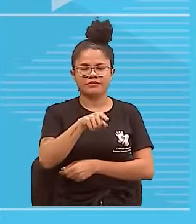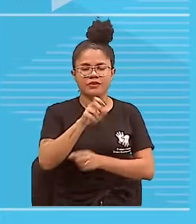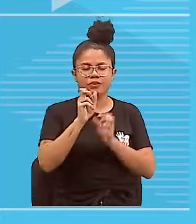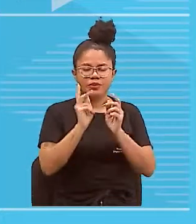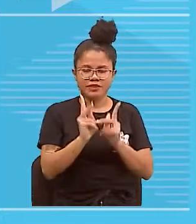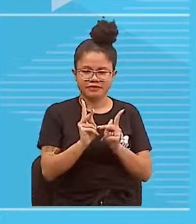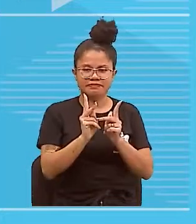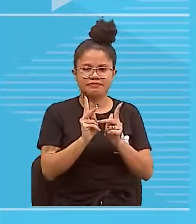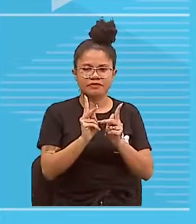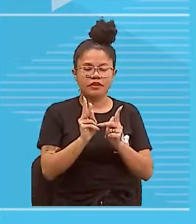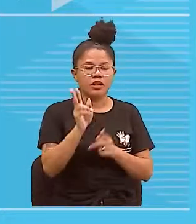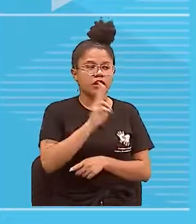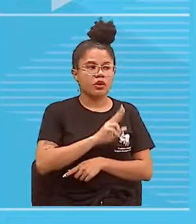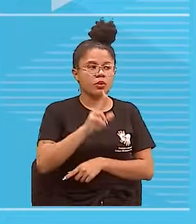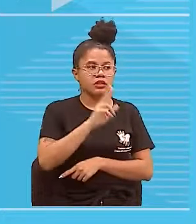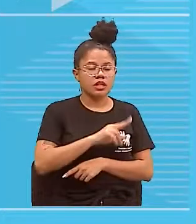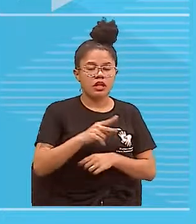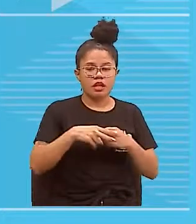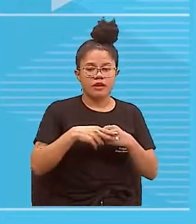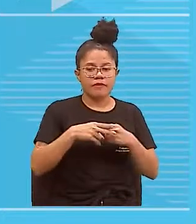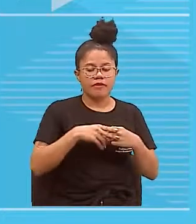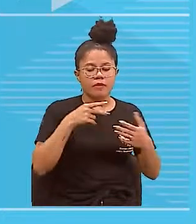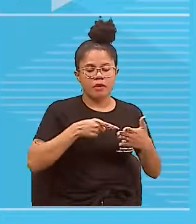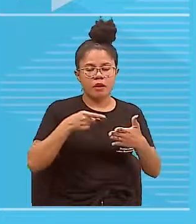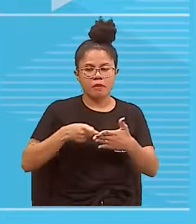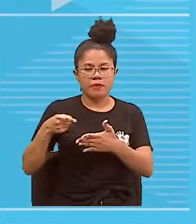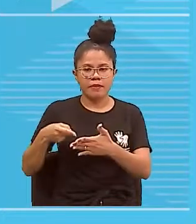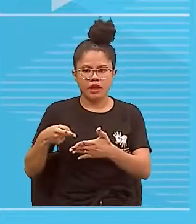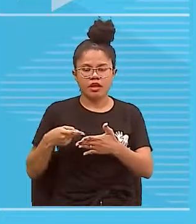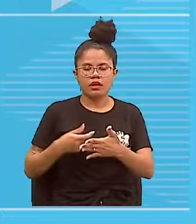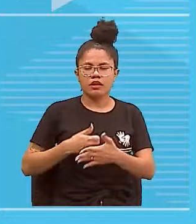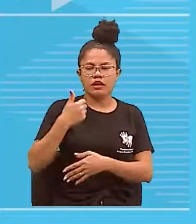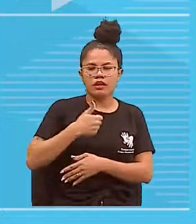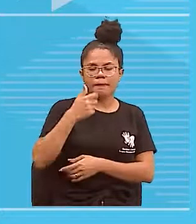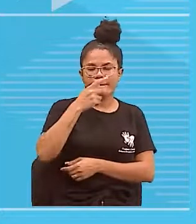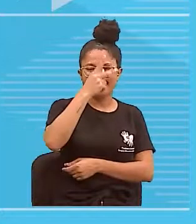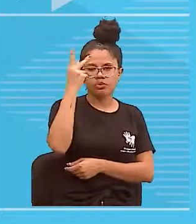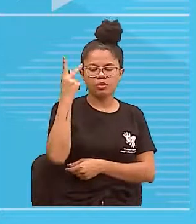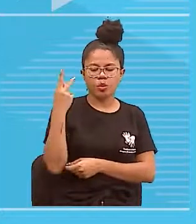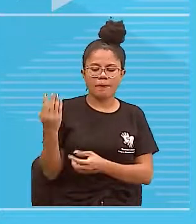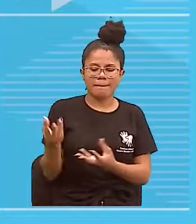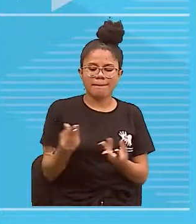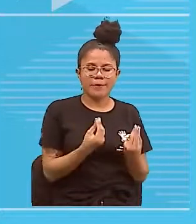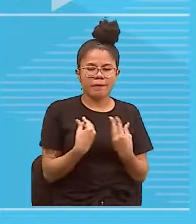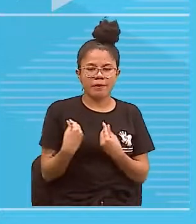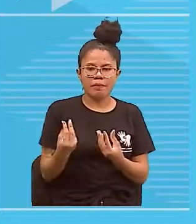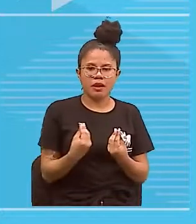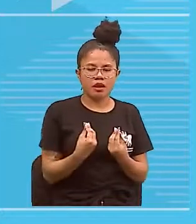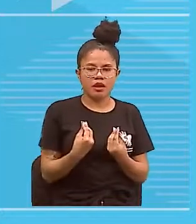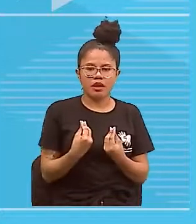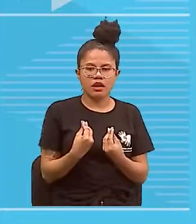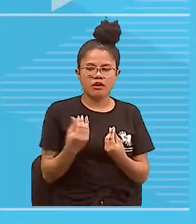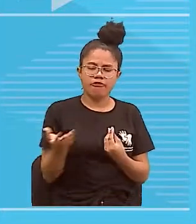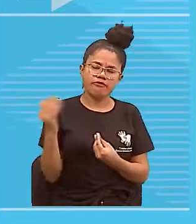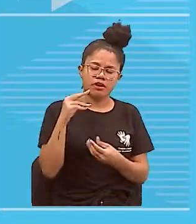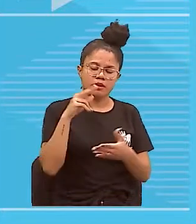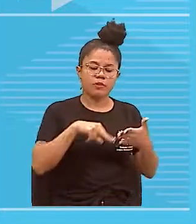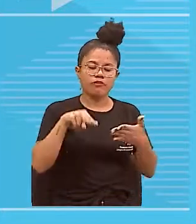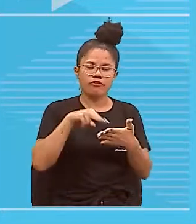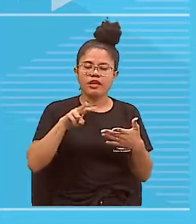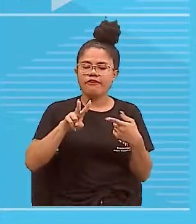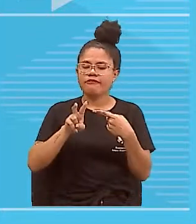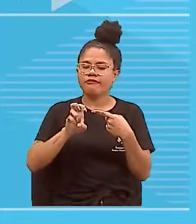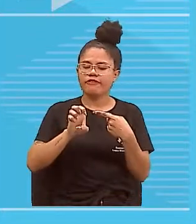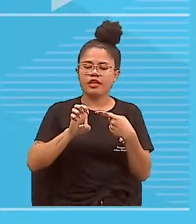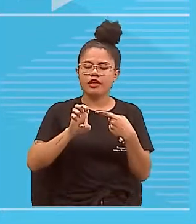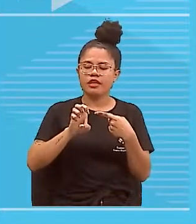usar imperativo na primeira pessoa do plural vejamos participemos né eu me